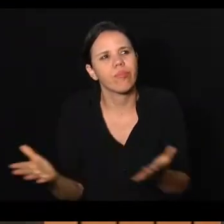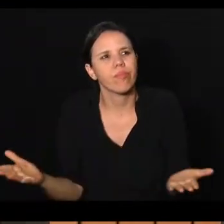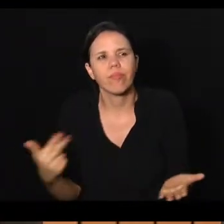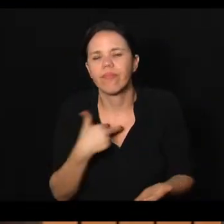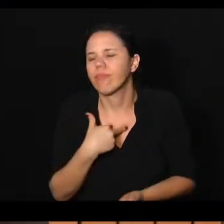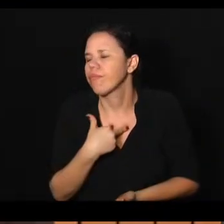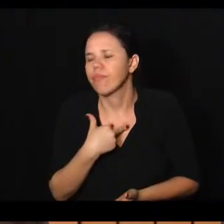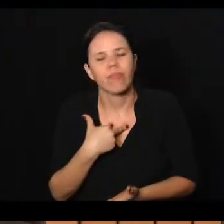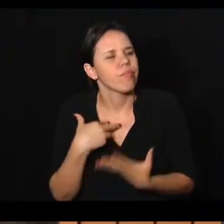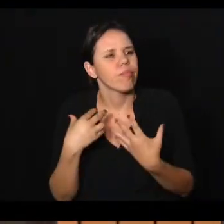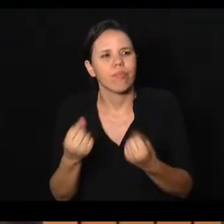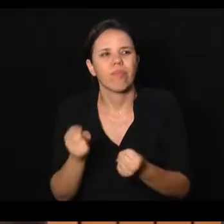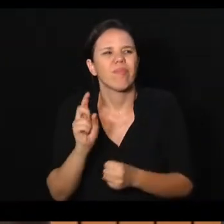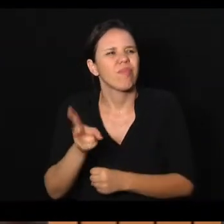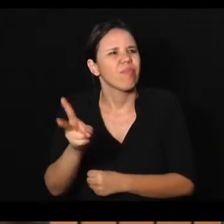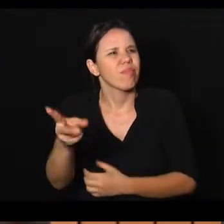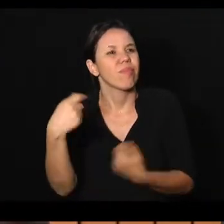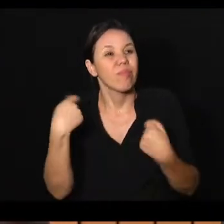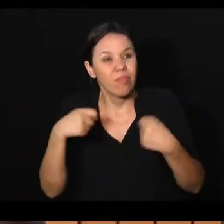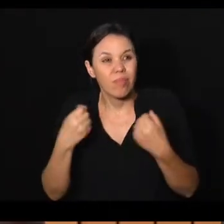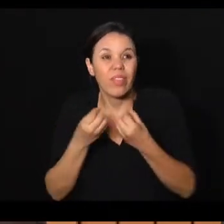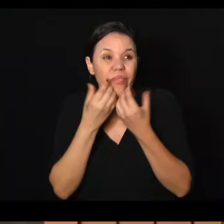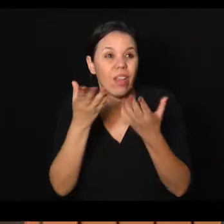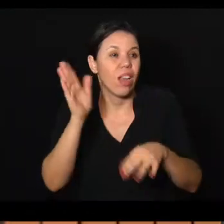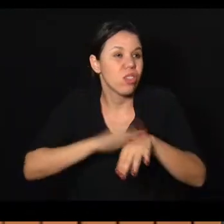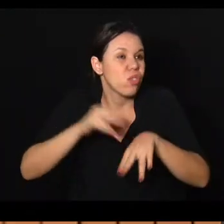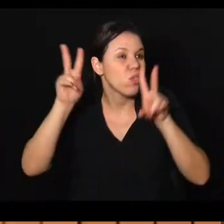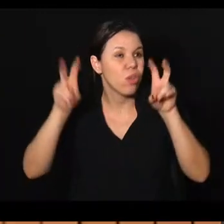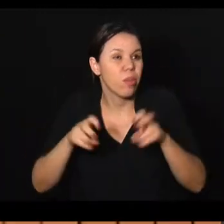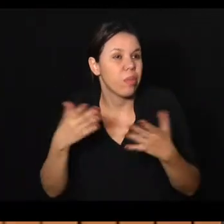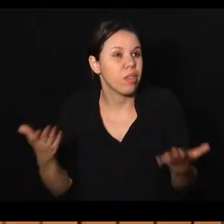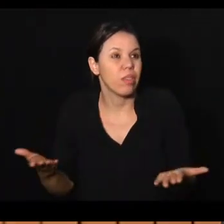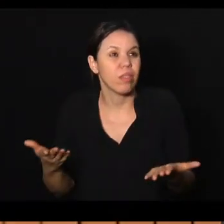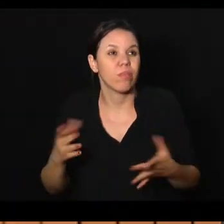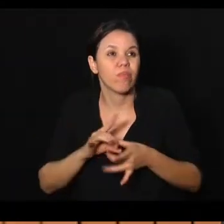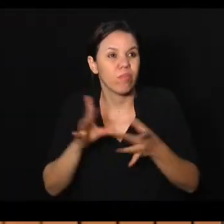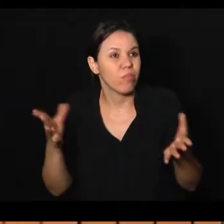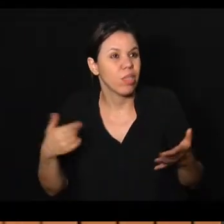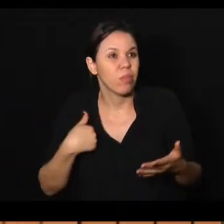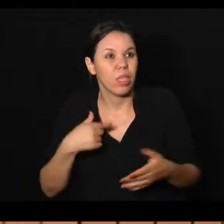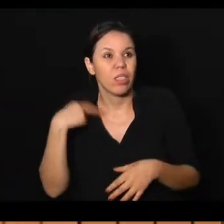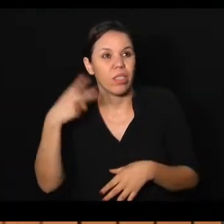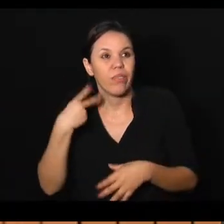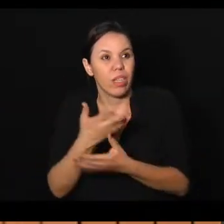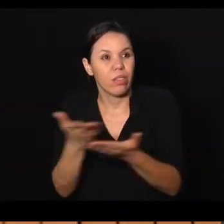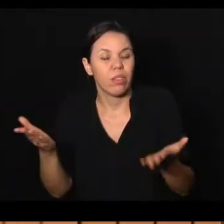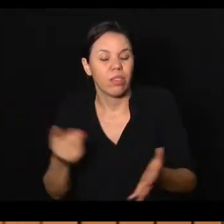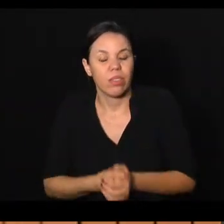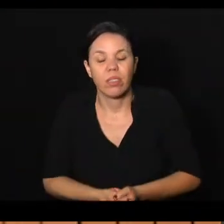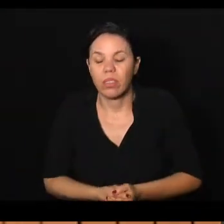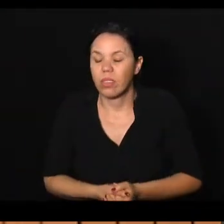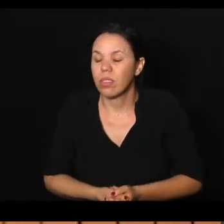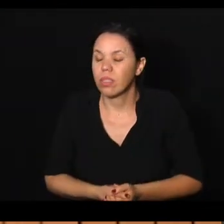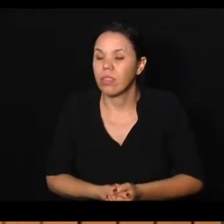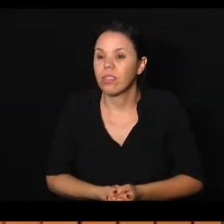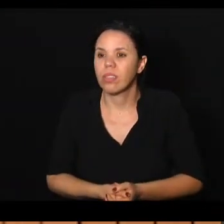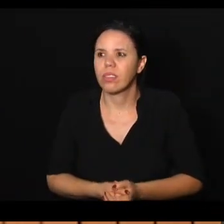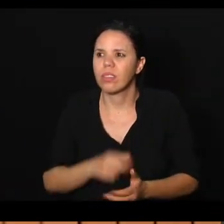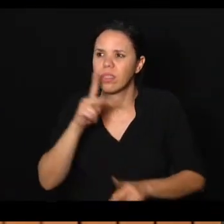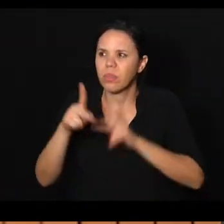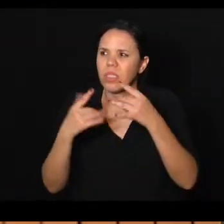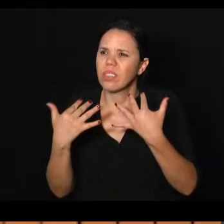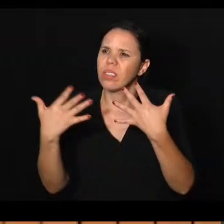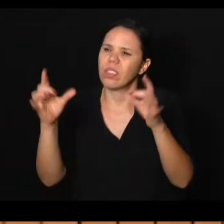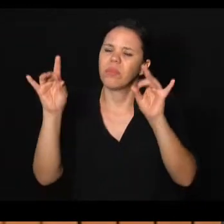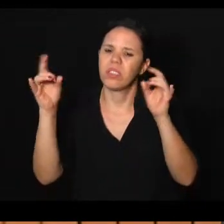E nós precisamos falar sobre isto. E me permita, vereador, me dirigir a um público